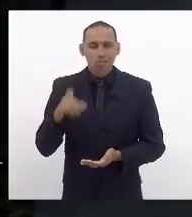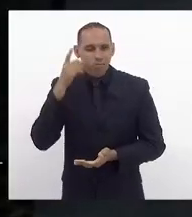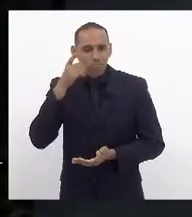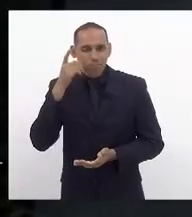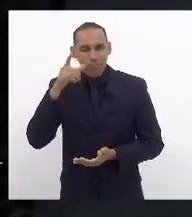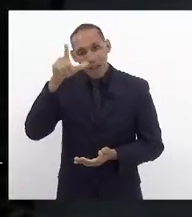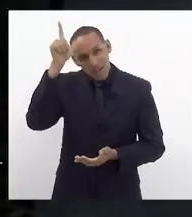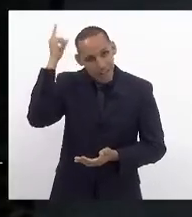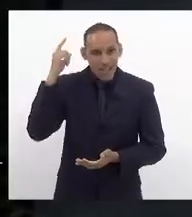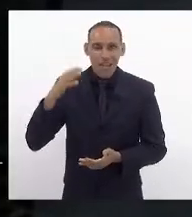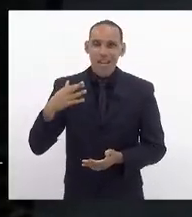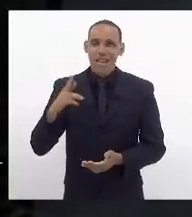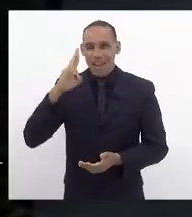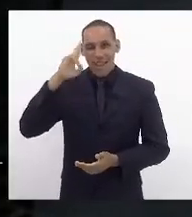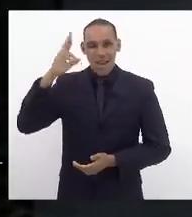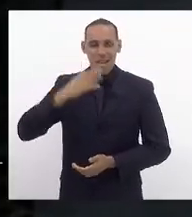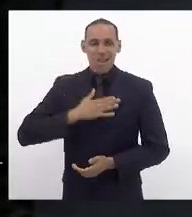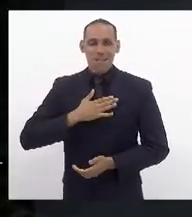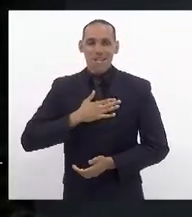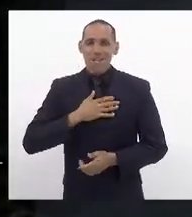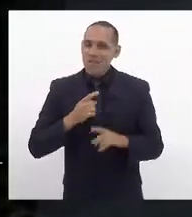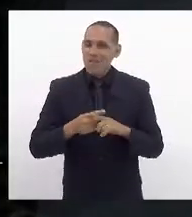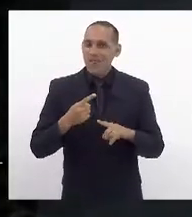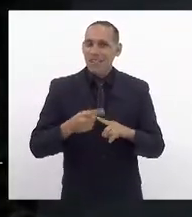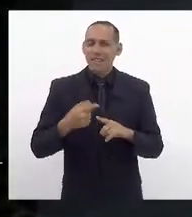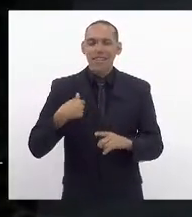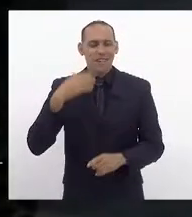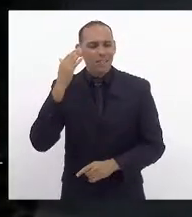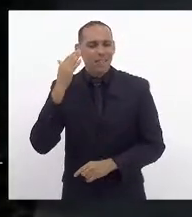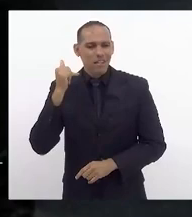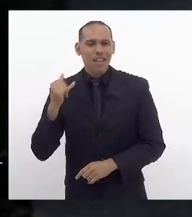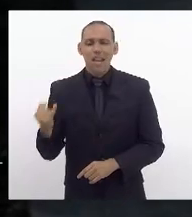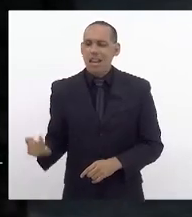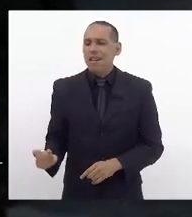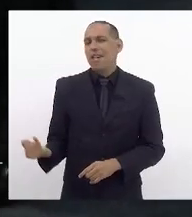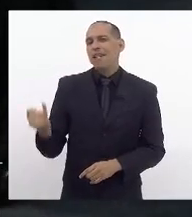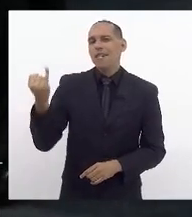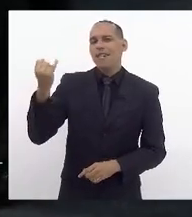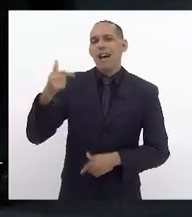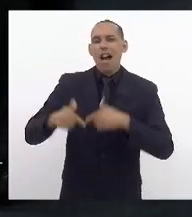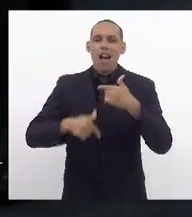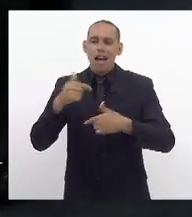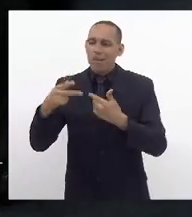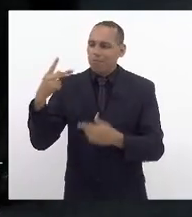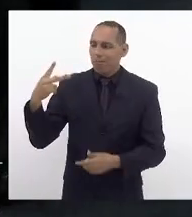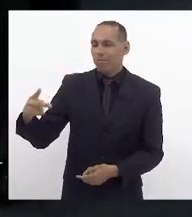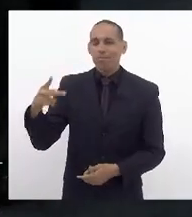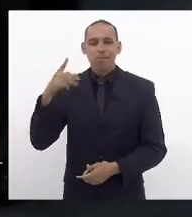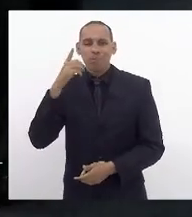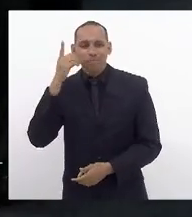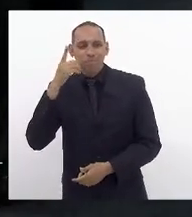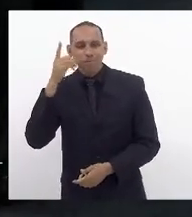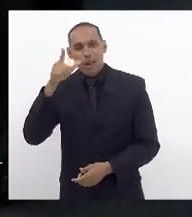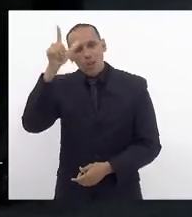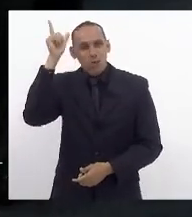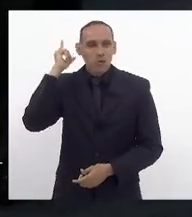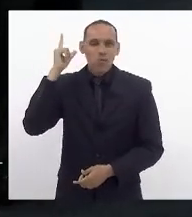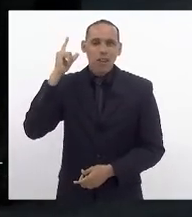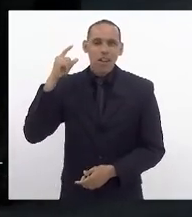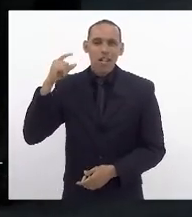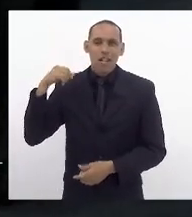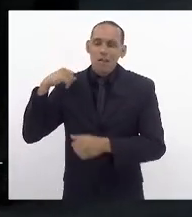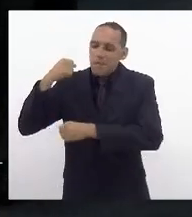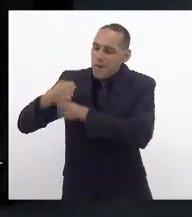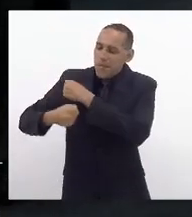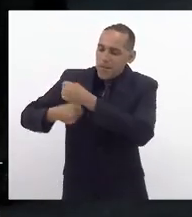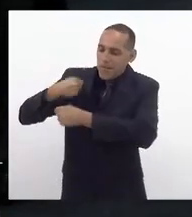como meu líder, porque sei da importância do trabalho do deputado Luiz Paulo ao longo do seu tempo